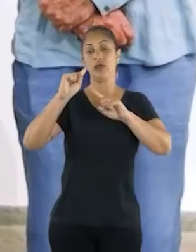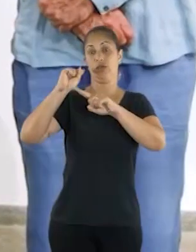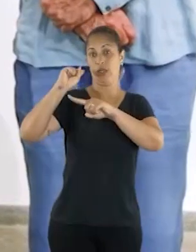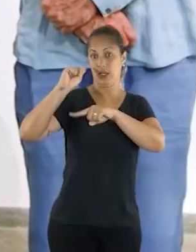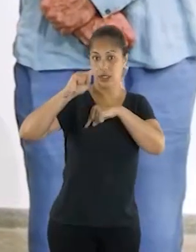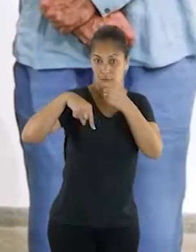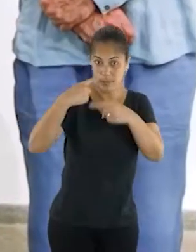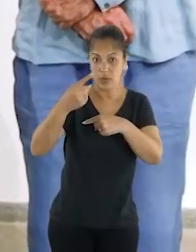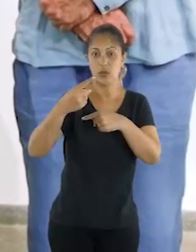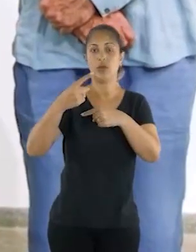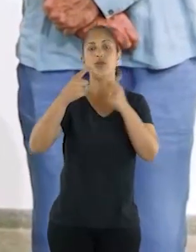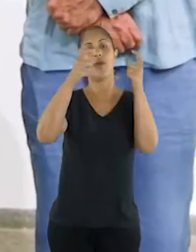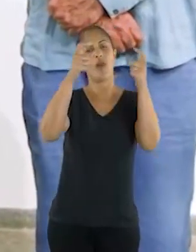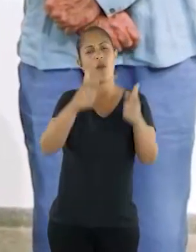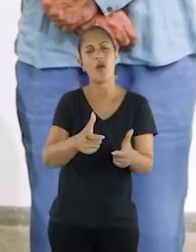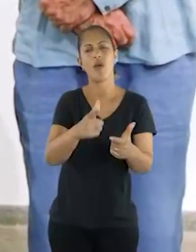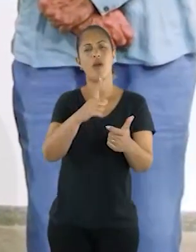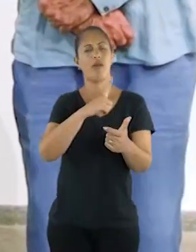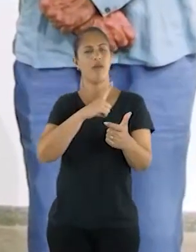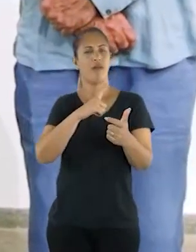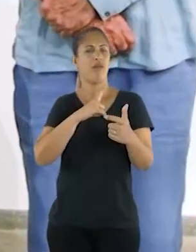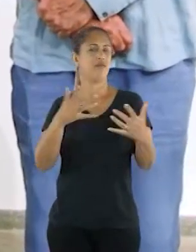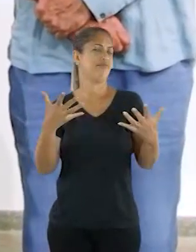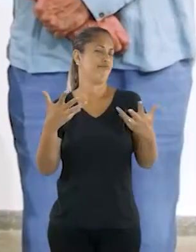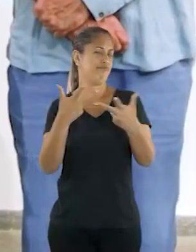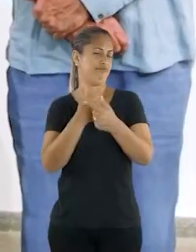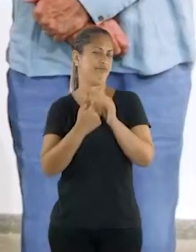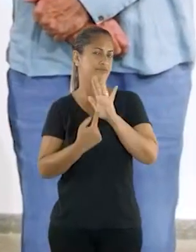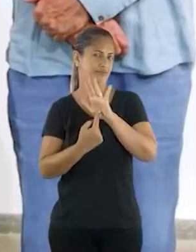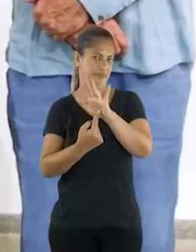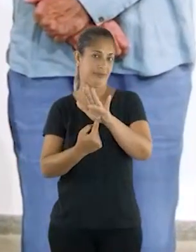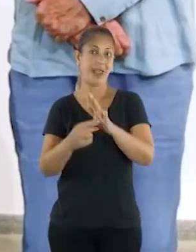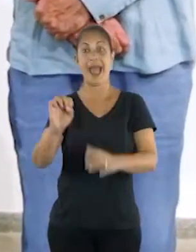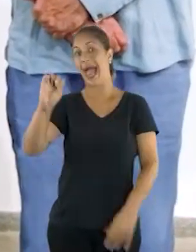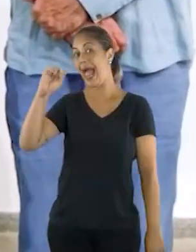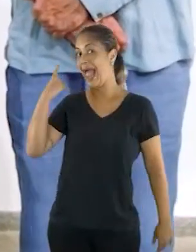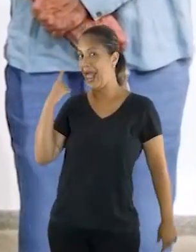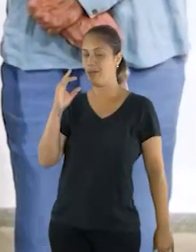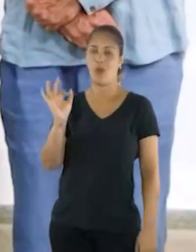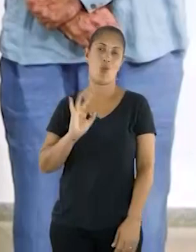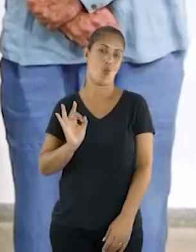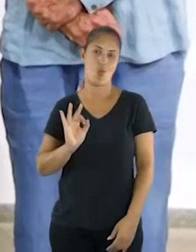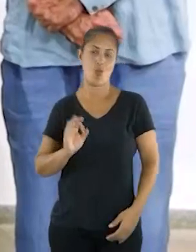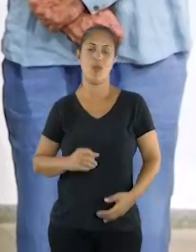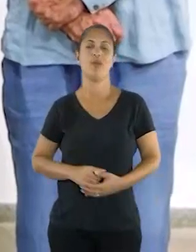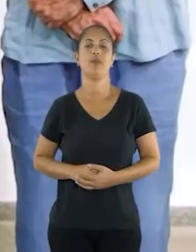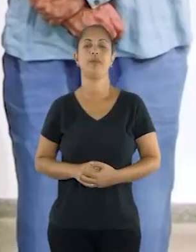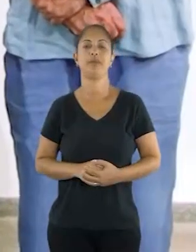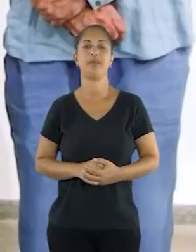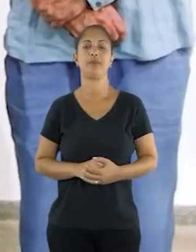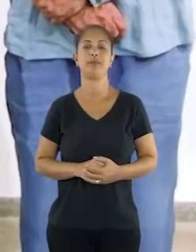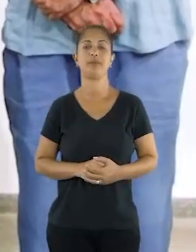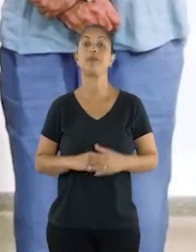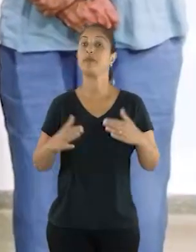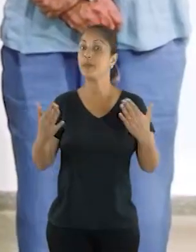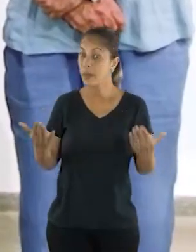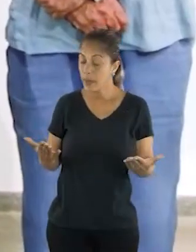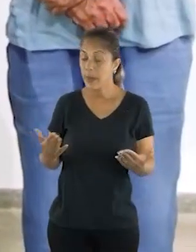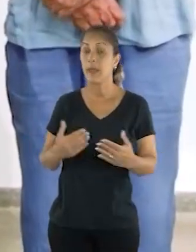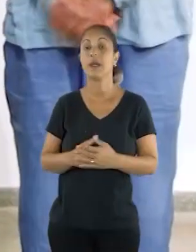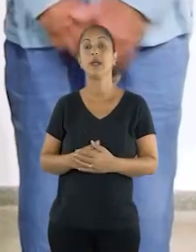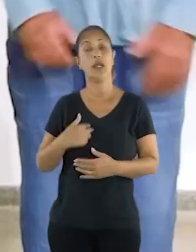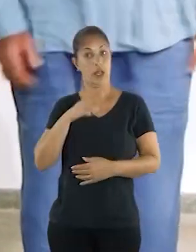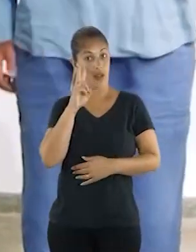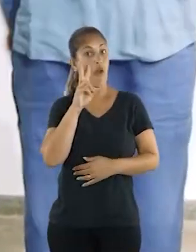tornar o lugar onde tem aquele espetáculo, mas não era na época, né? Bom, aí então